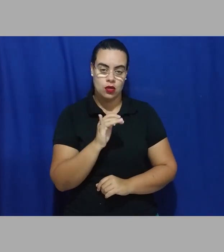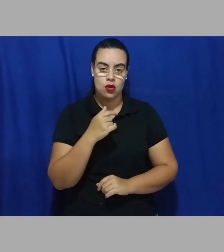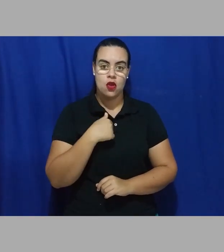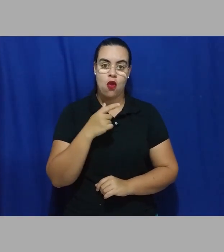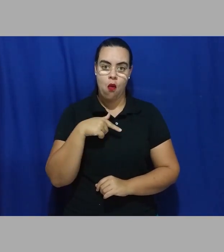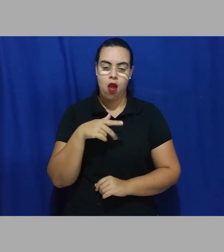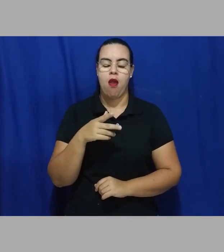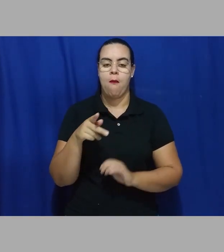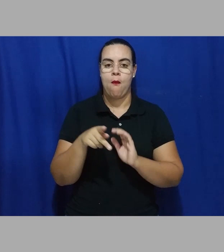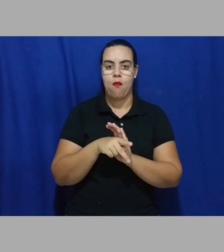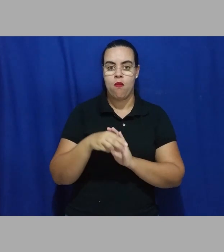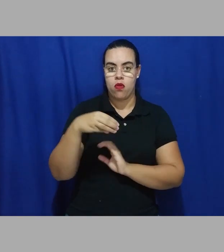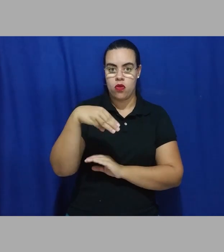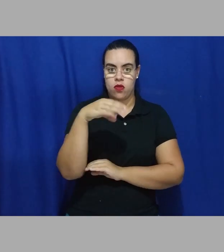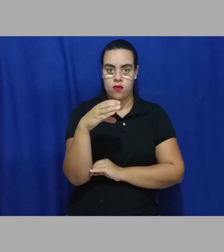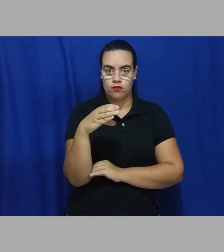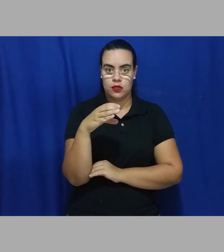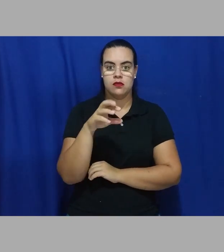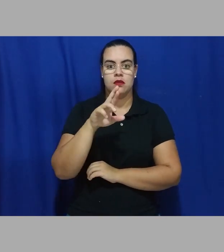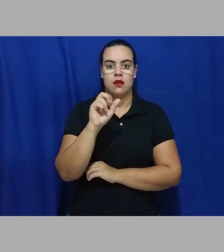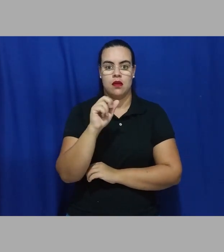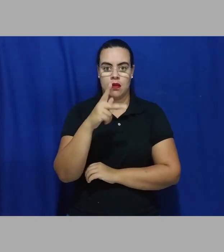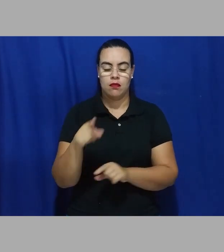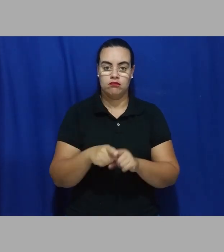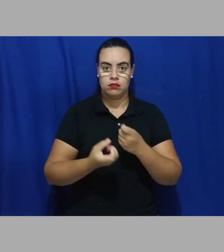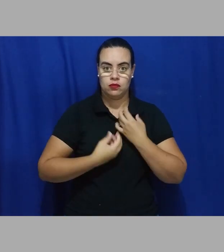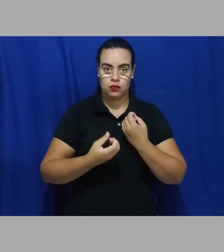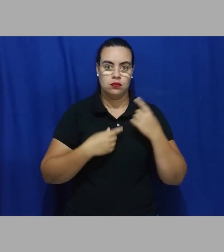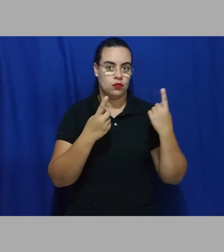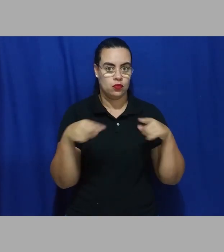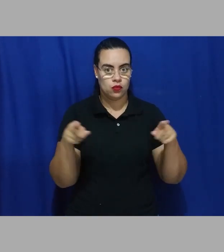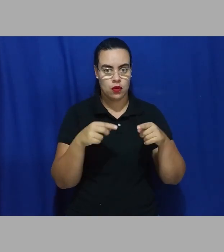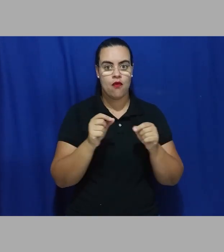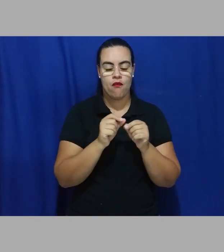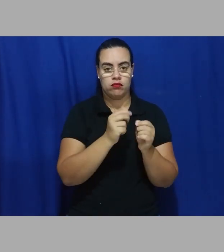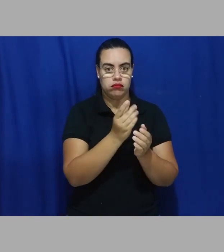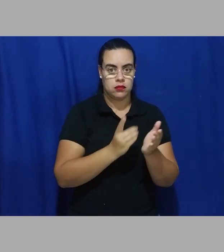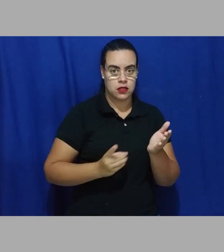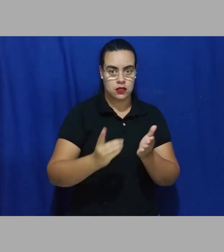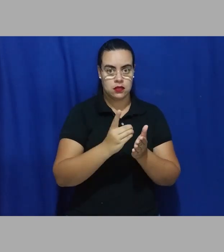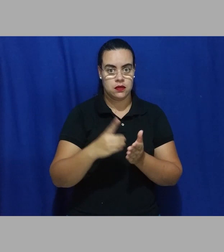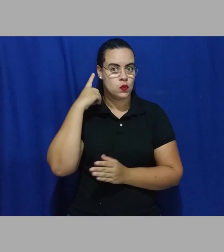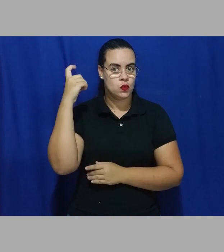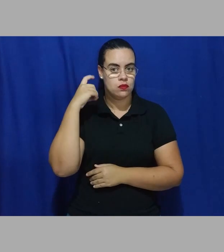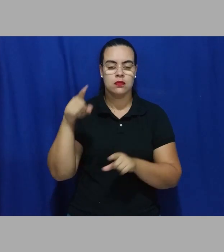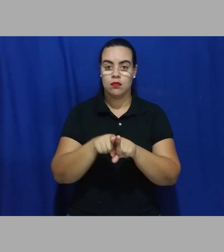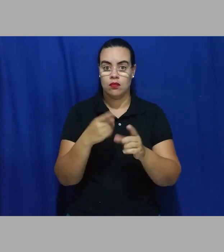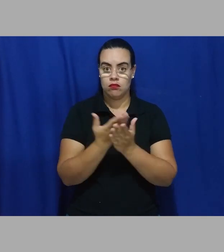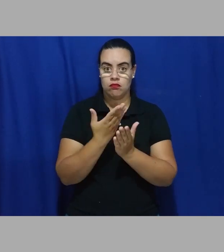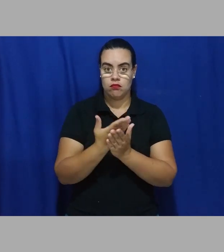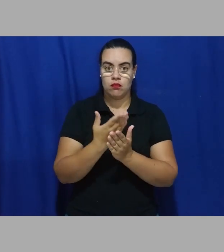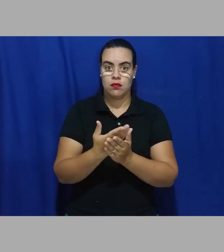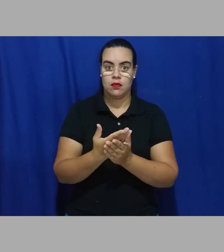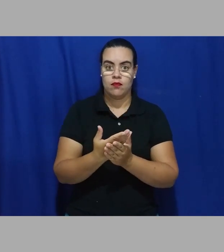produtor musical, beatmaker, faço design de som e também sou estudante de licenciatura em